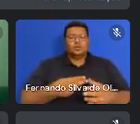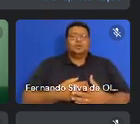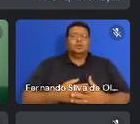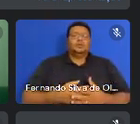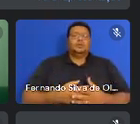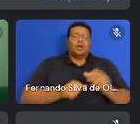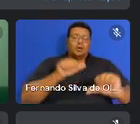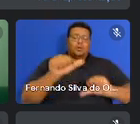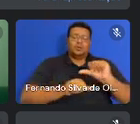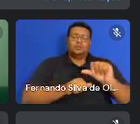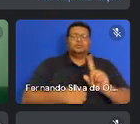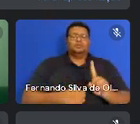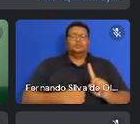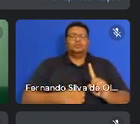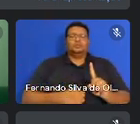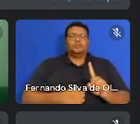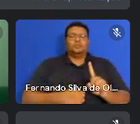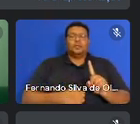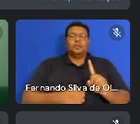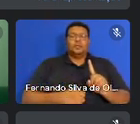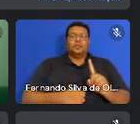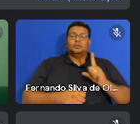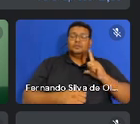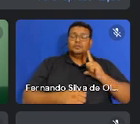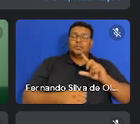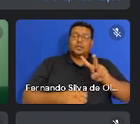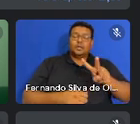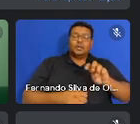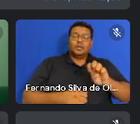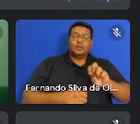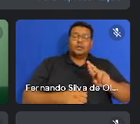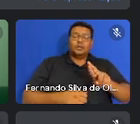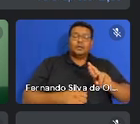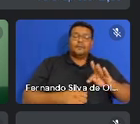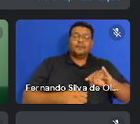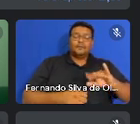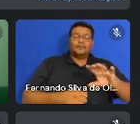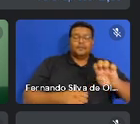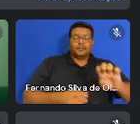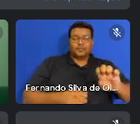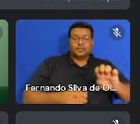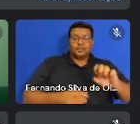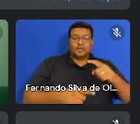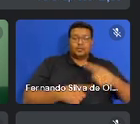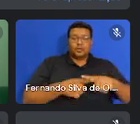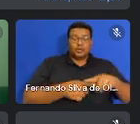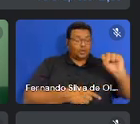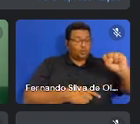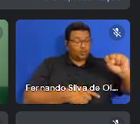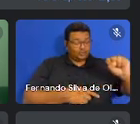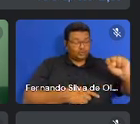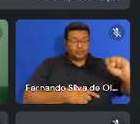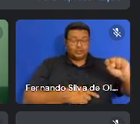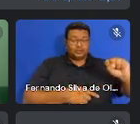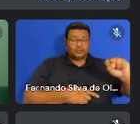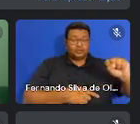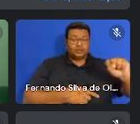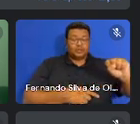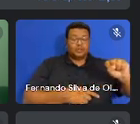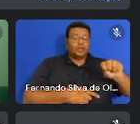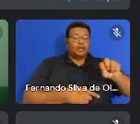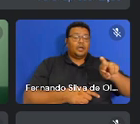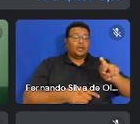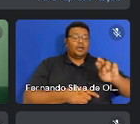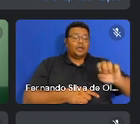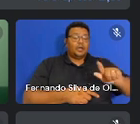disposição para cada vértice. Então, como os octógonos são polígonos regulares, os quadrados também são polígonos